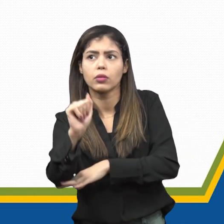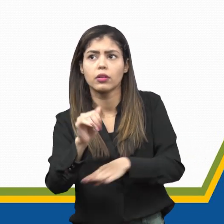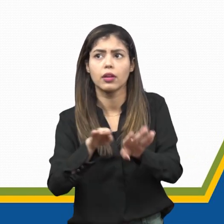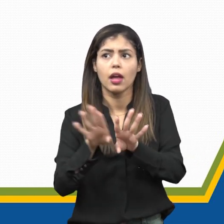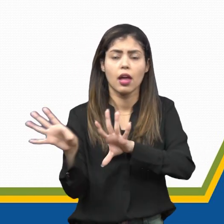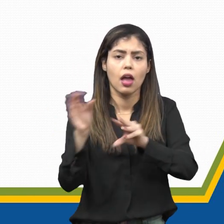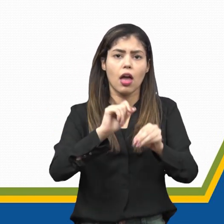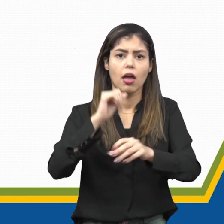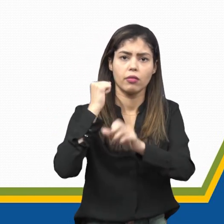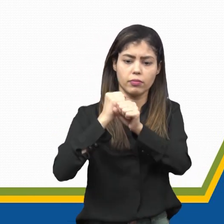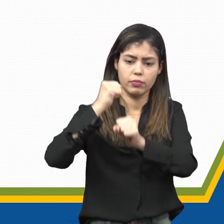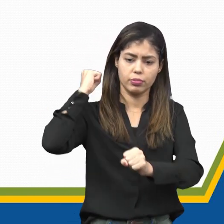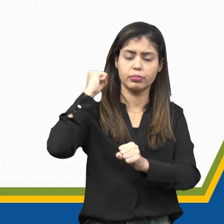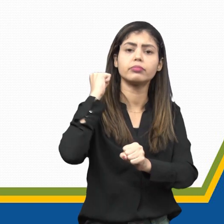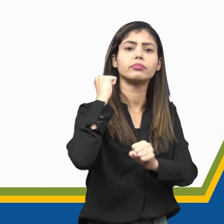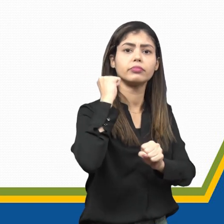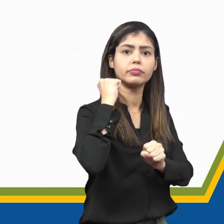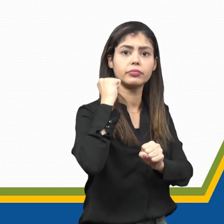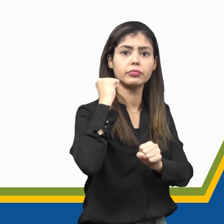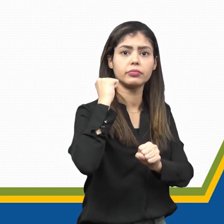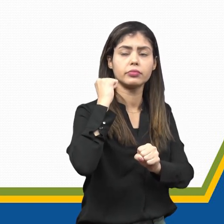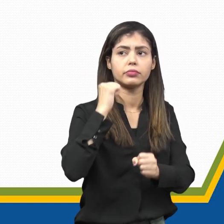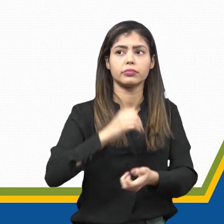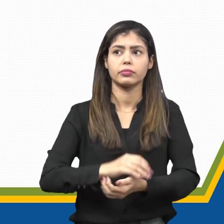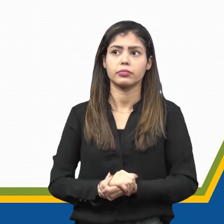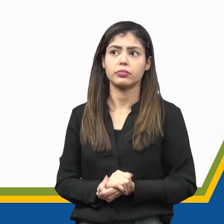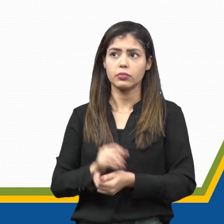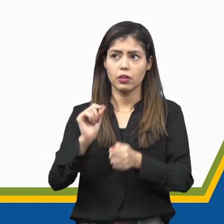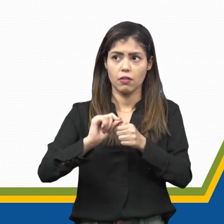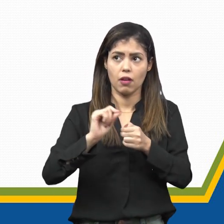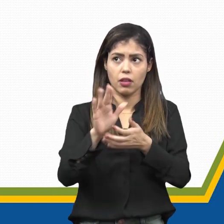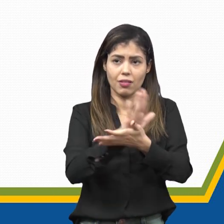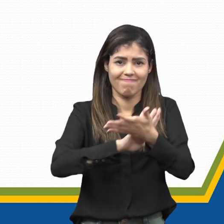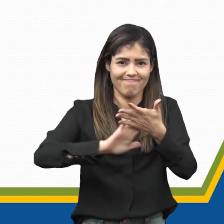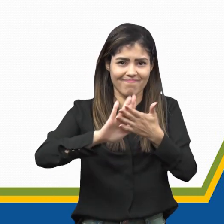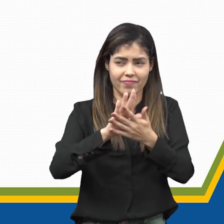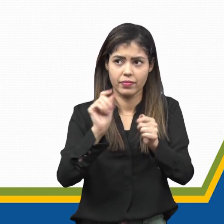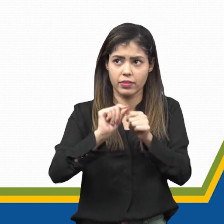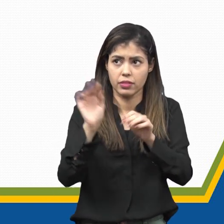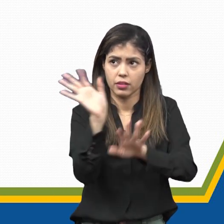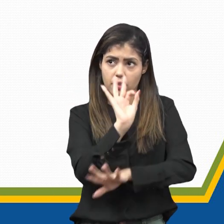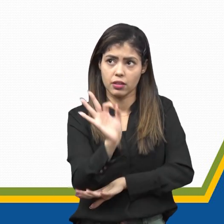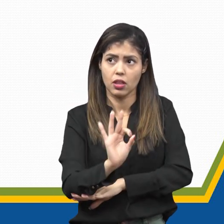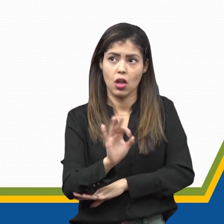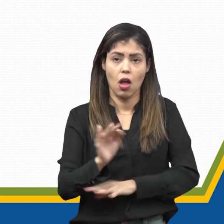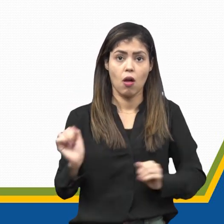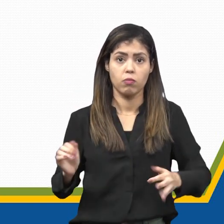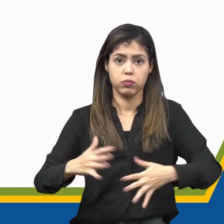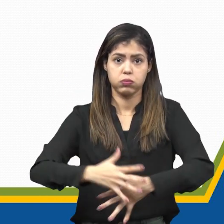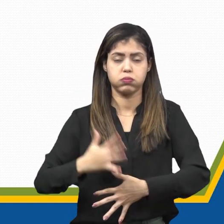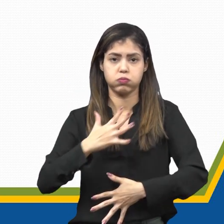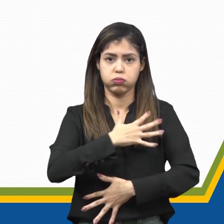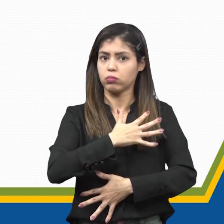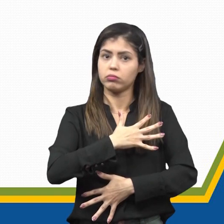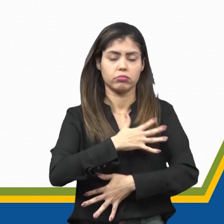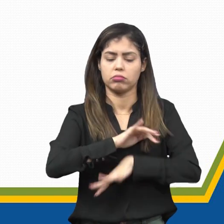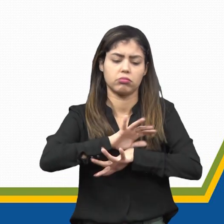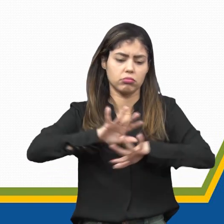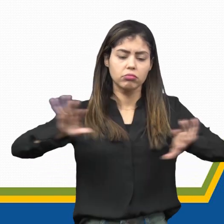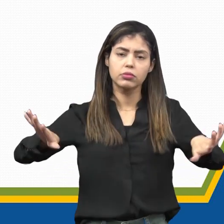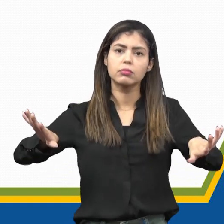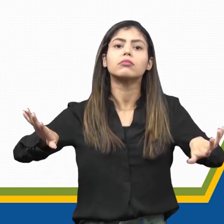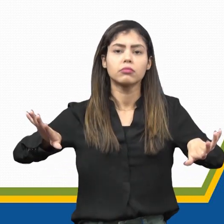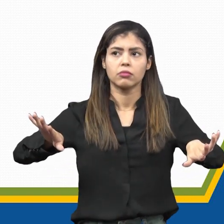traziam arcos com suas setas. Não faziam o menor caso de encobrir ou de mostrar suas